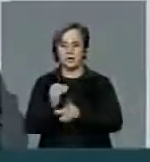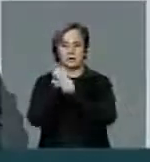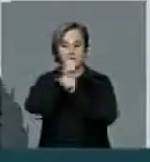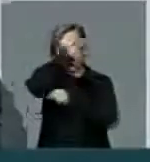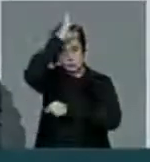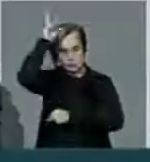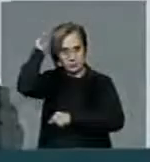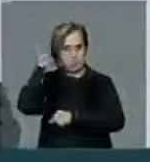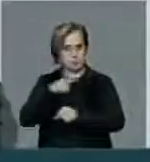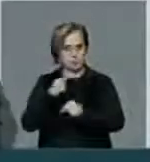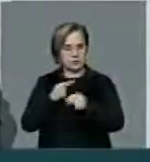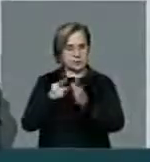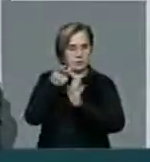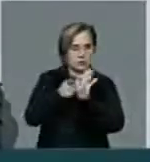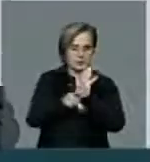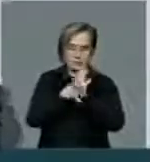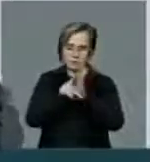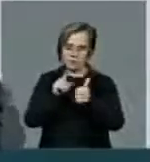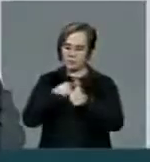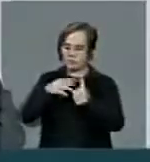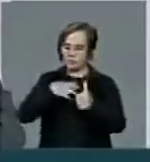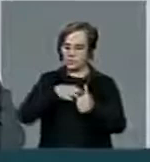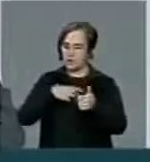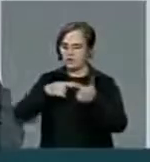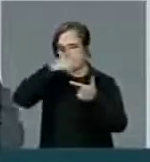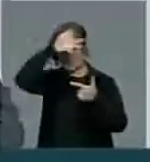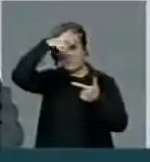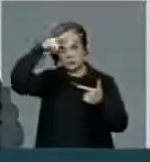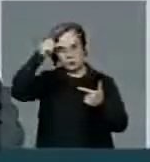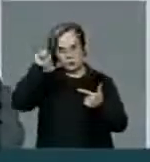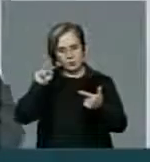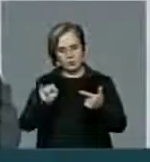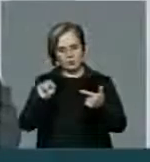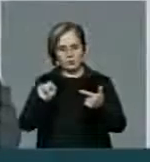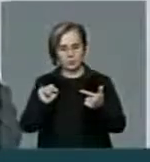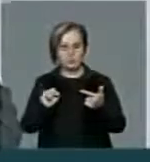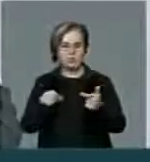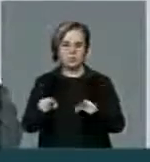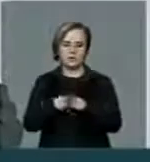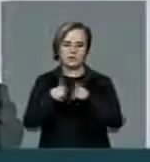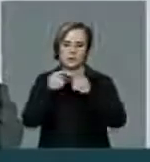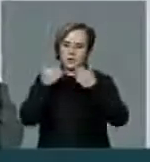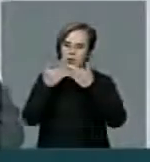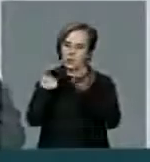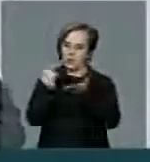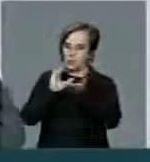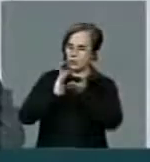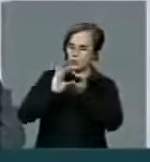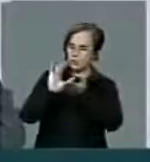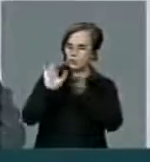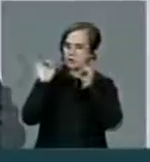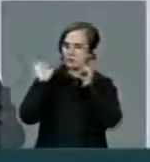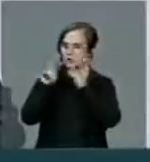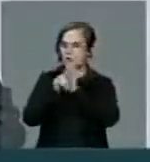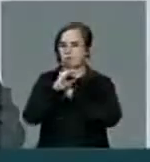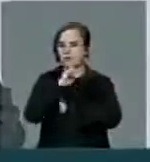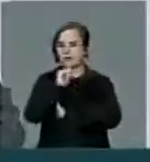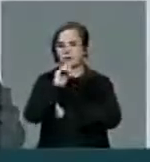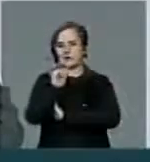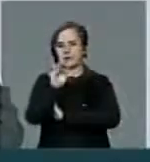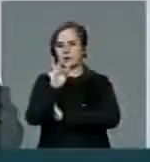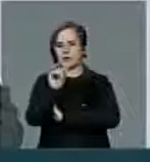projetos em apreciação da Bahia e do Mato Grosso do Sul. Tá? E abriu-se uma linha dedicada à Caatinga,